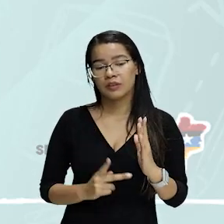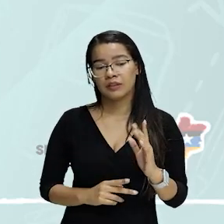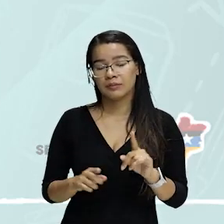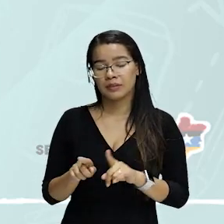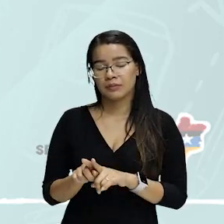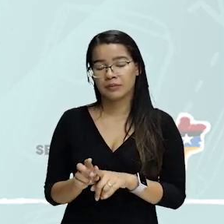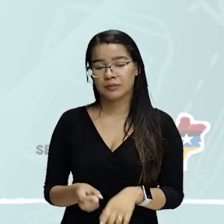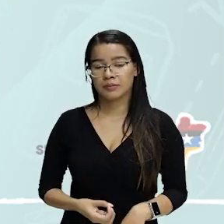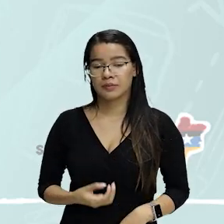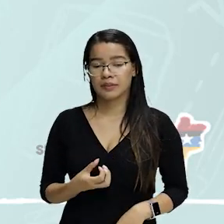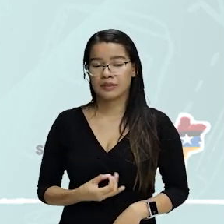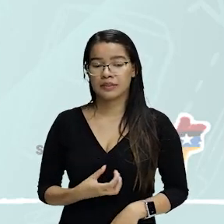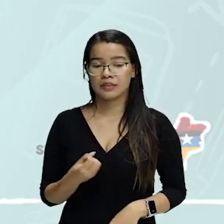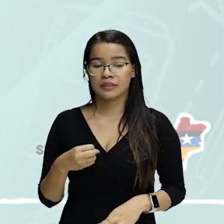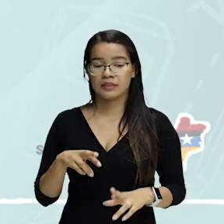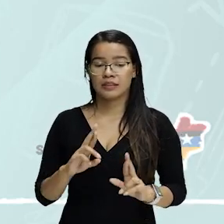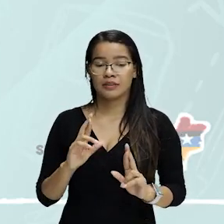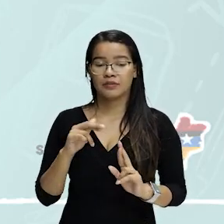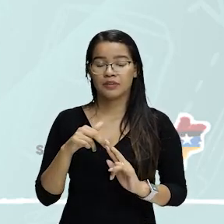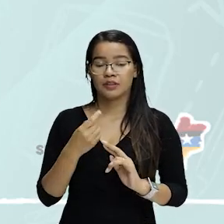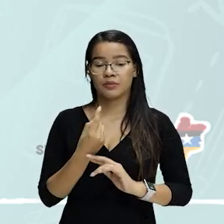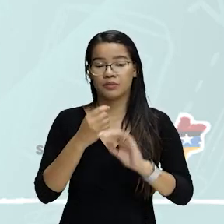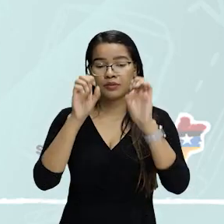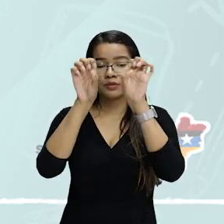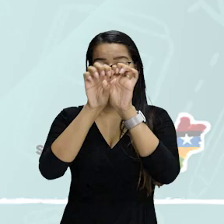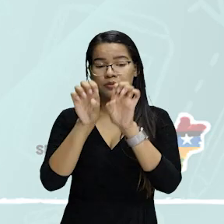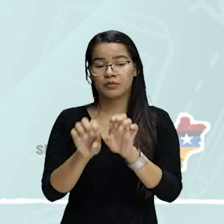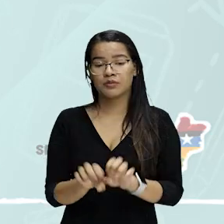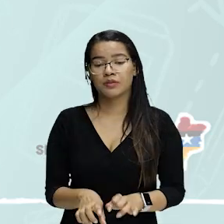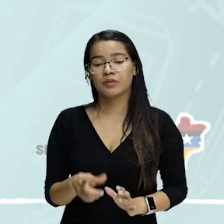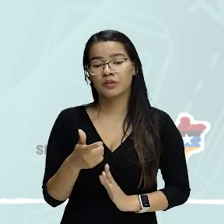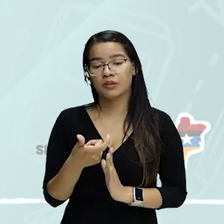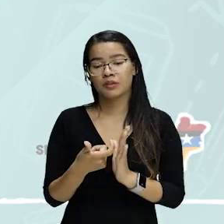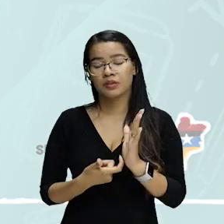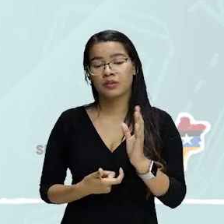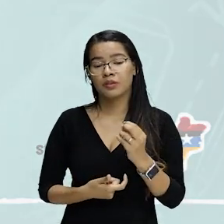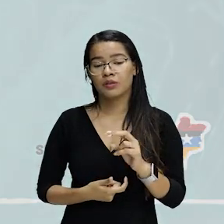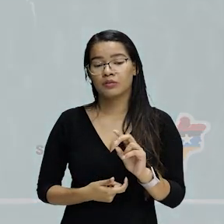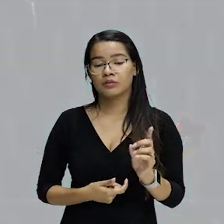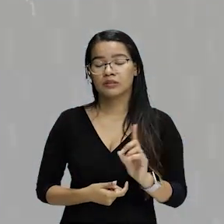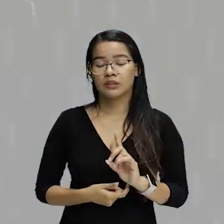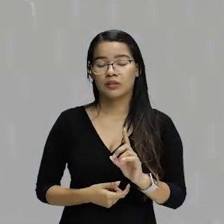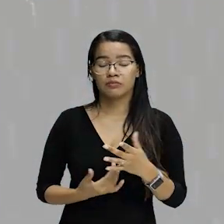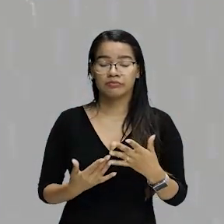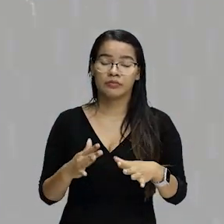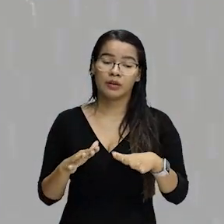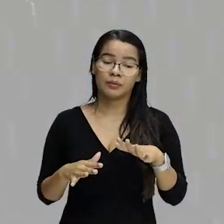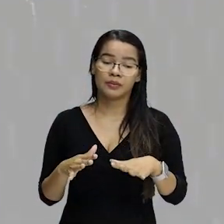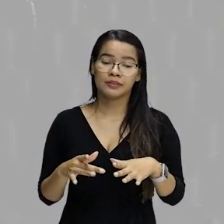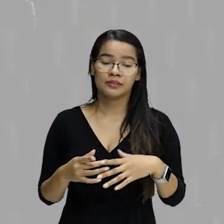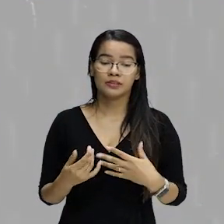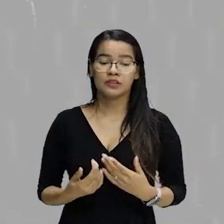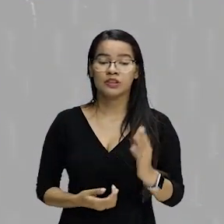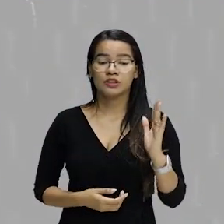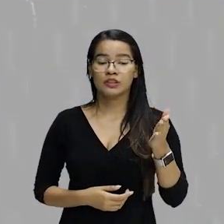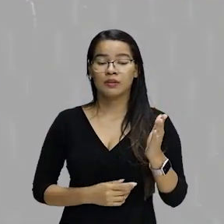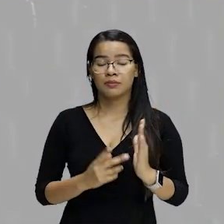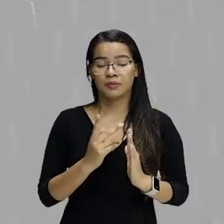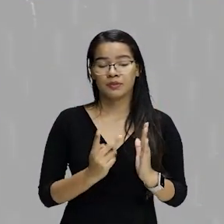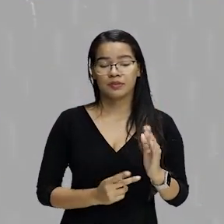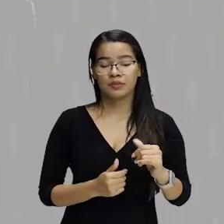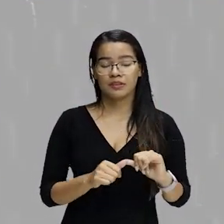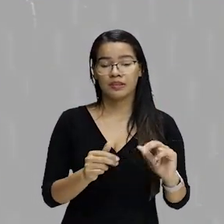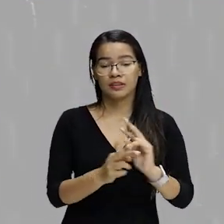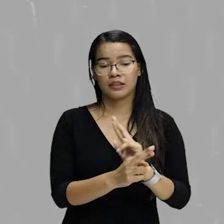o poema se refere a uma estrutura textual, que é em versos, né? Ou não, no caso da prosa, enquanto a poesia está